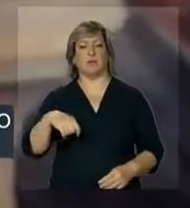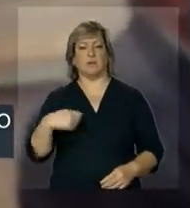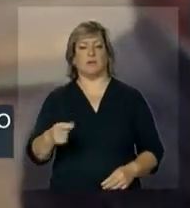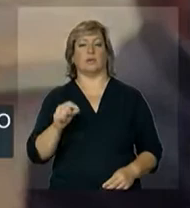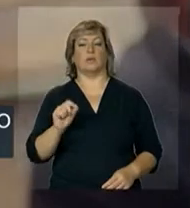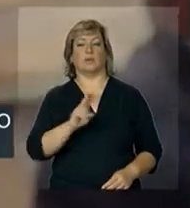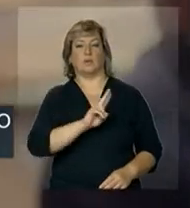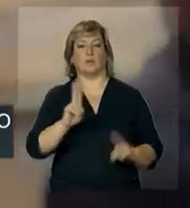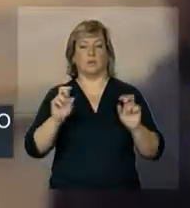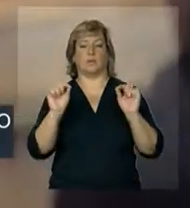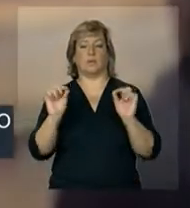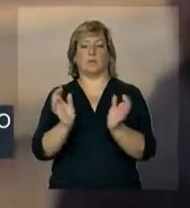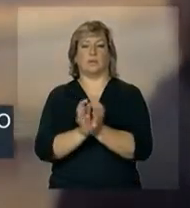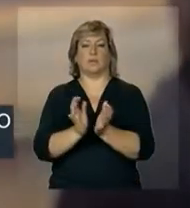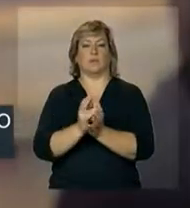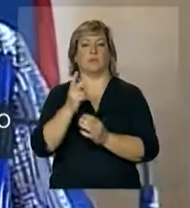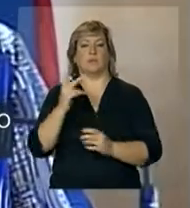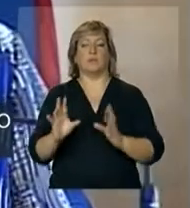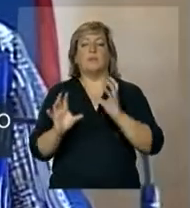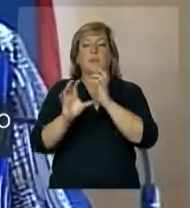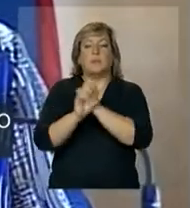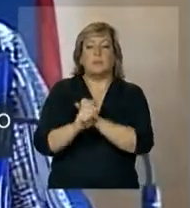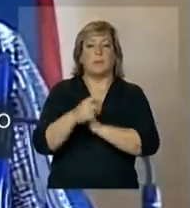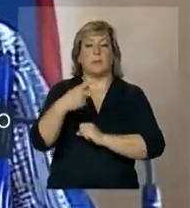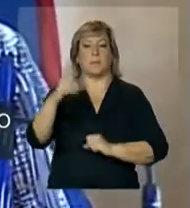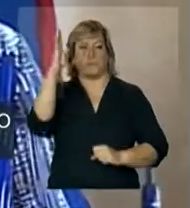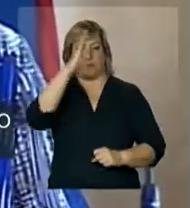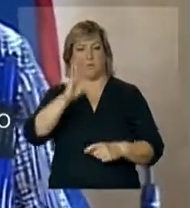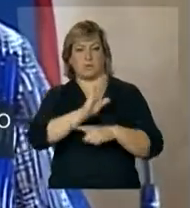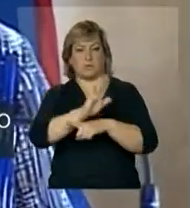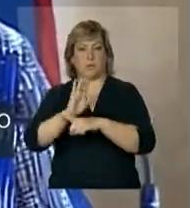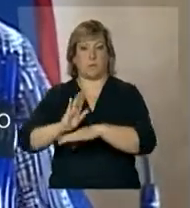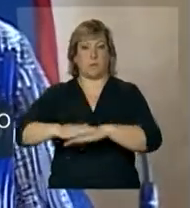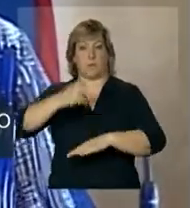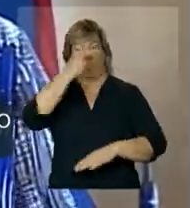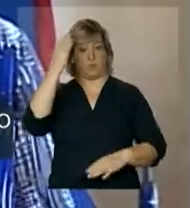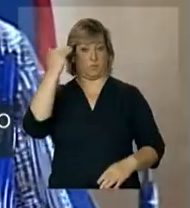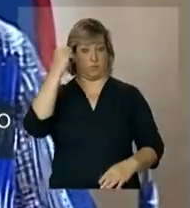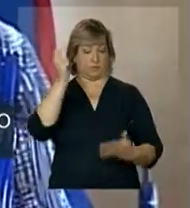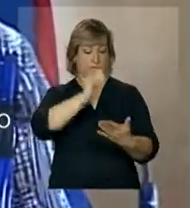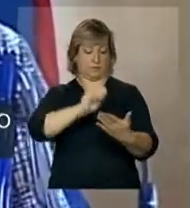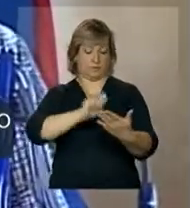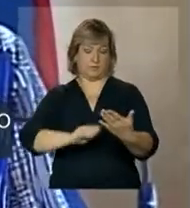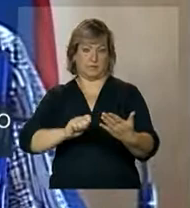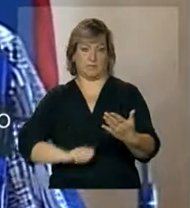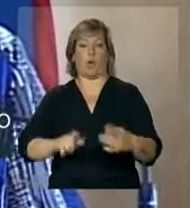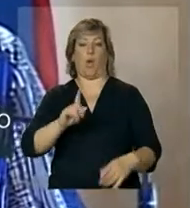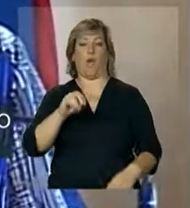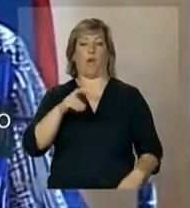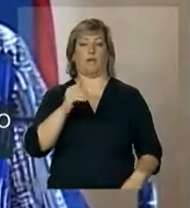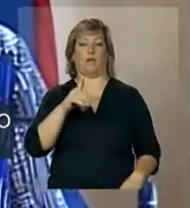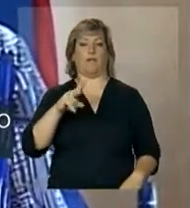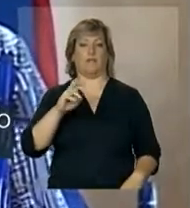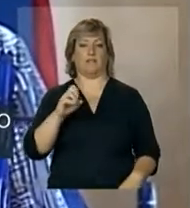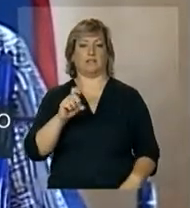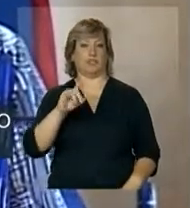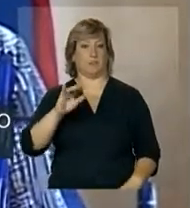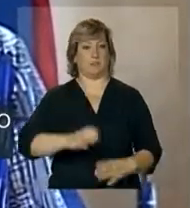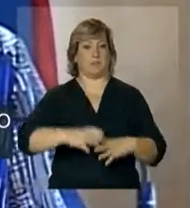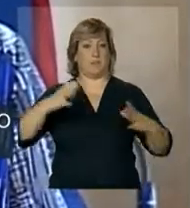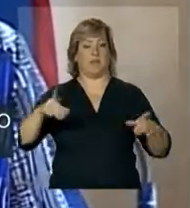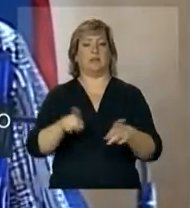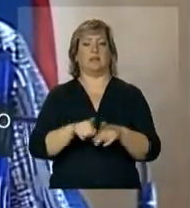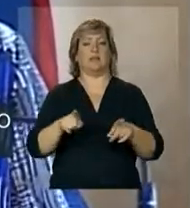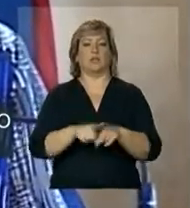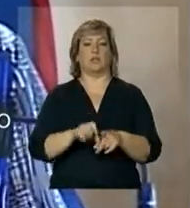Atenas brasileira, colecionou para o país os seus maiores escritores, desde Gonçalves Dias, o maior, até